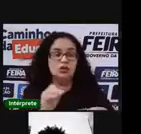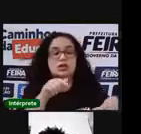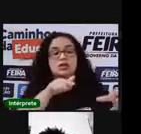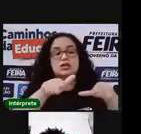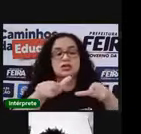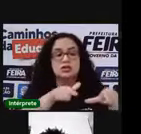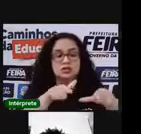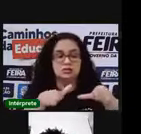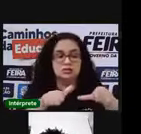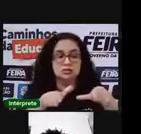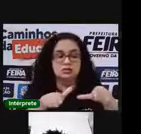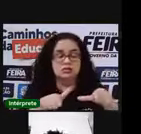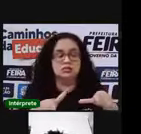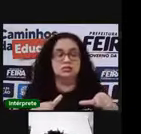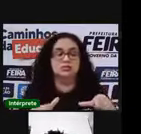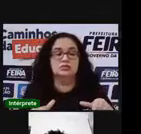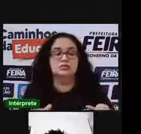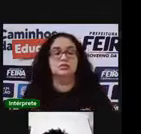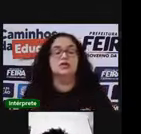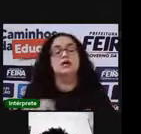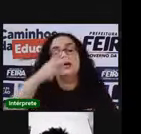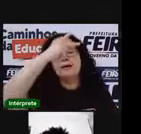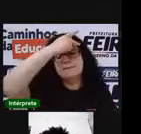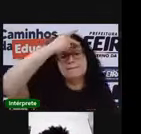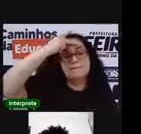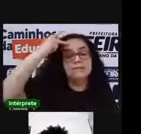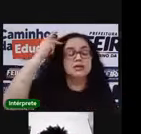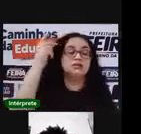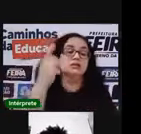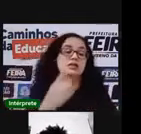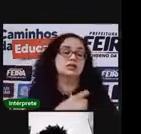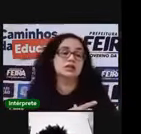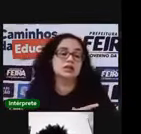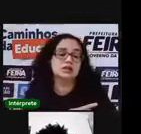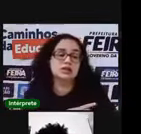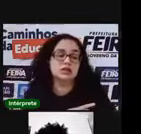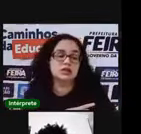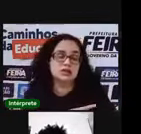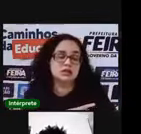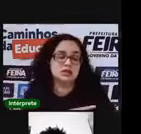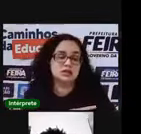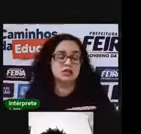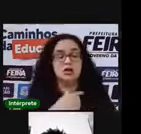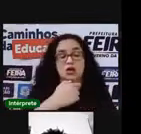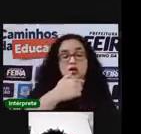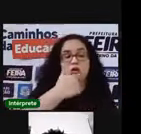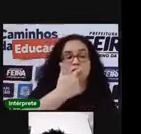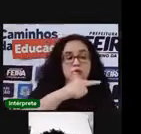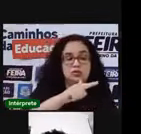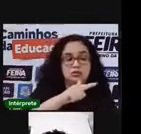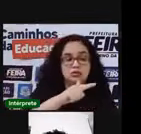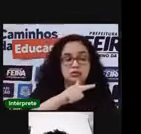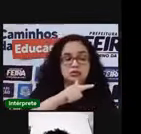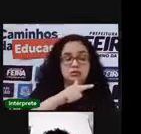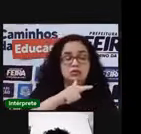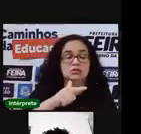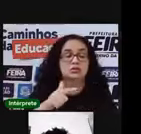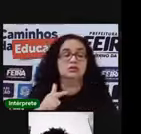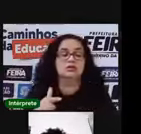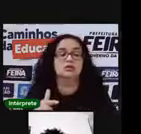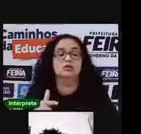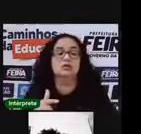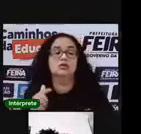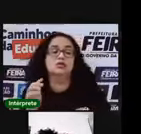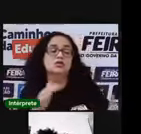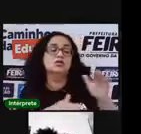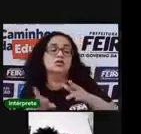nosso setor, não é? A gente garante oportunidade para os outros. A gente trata o outro